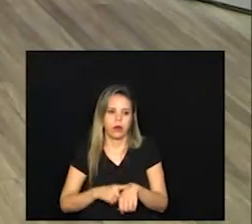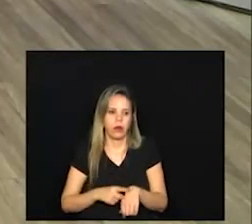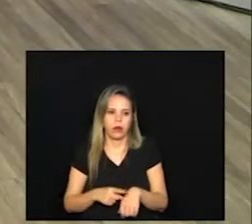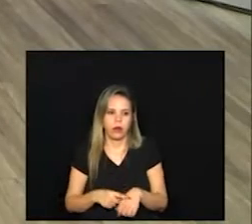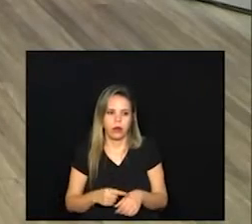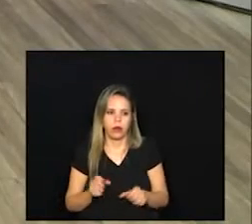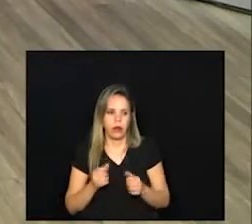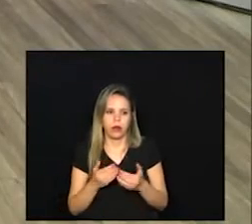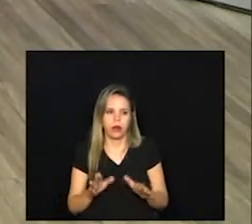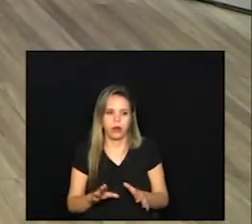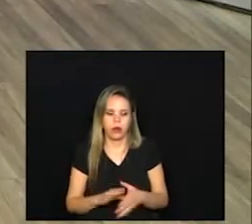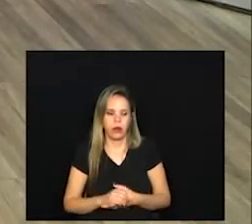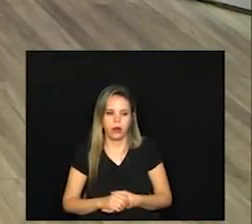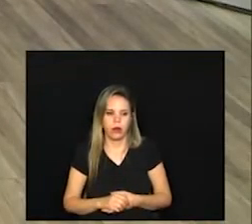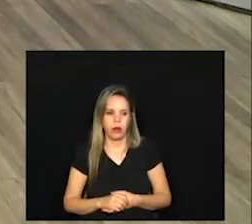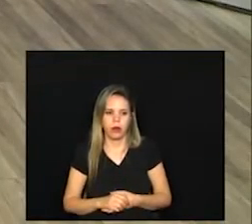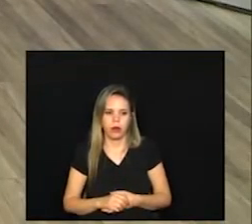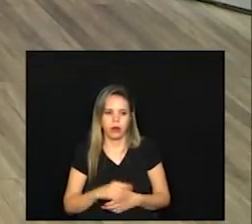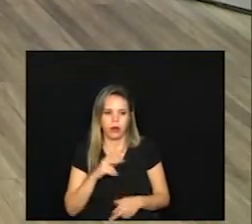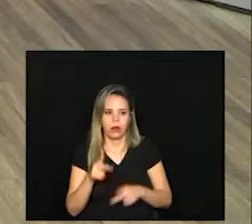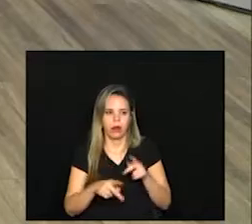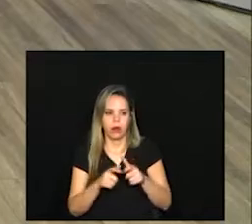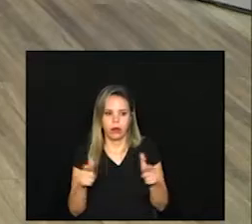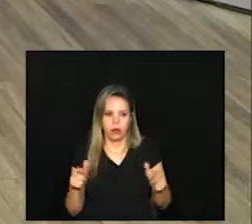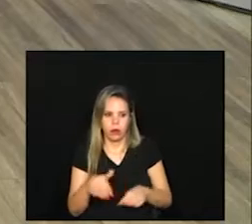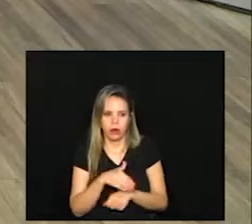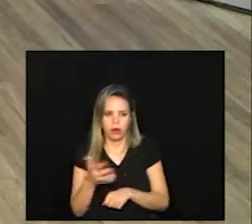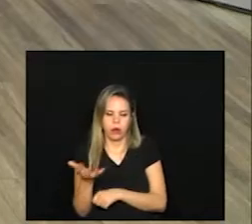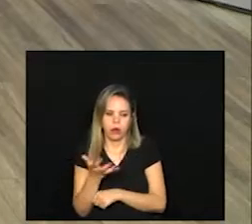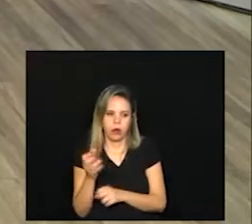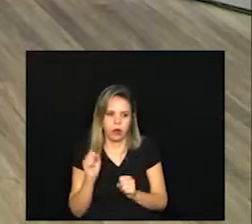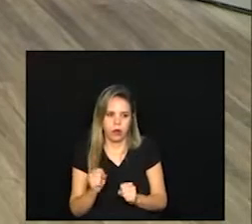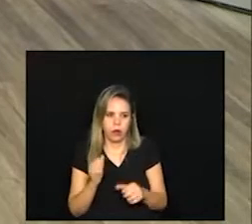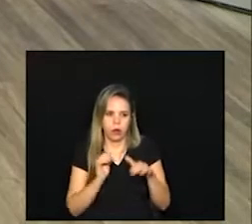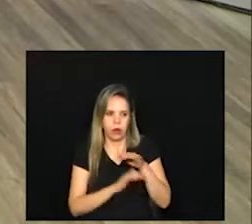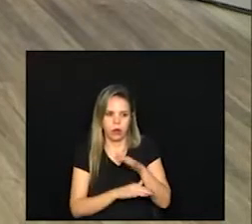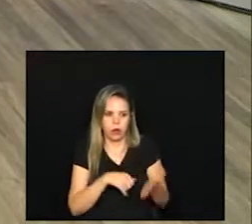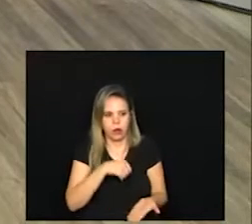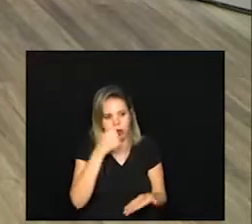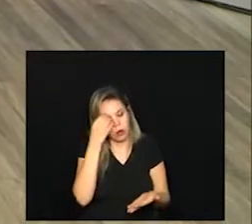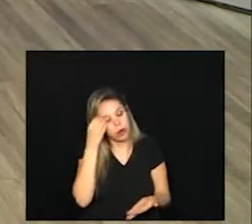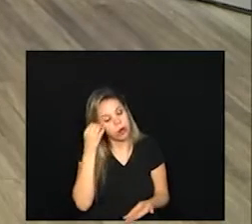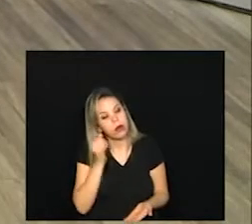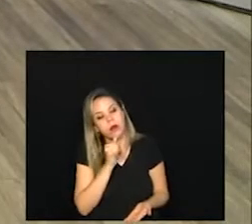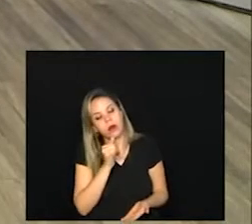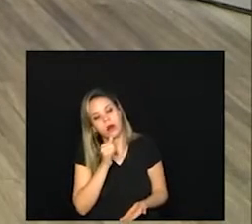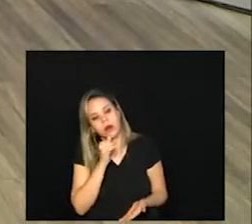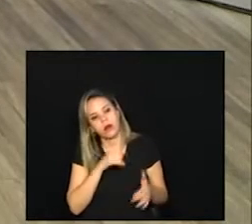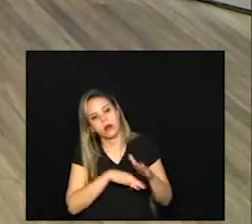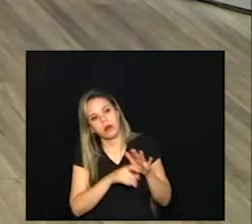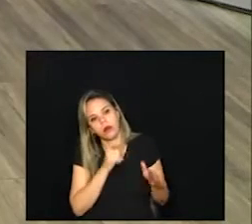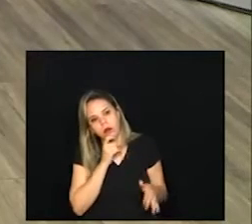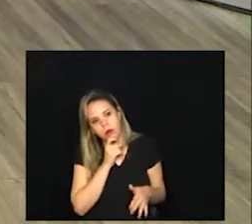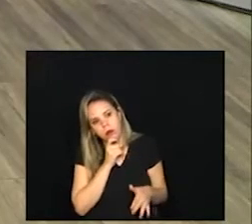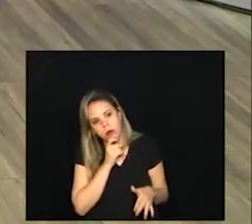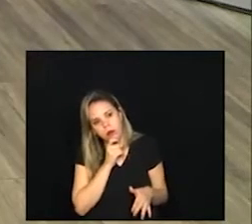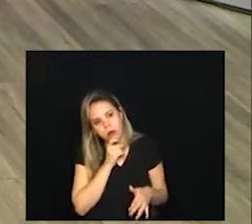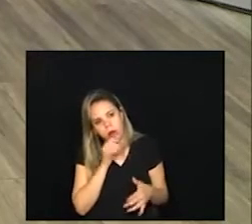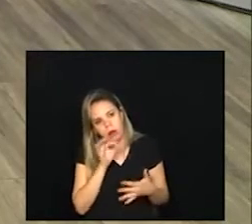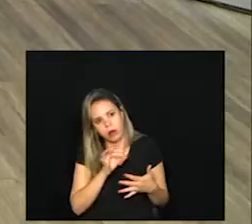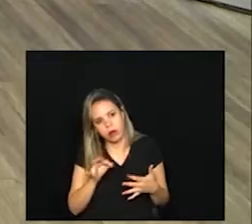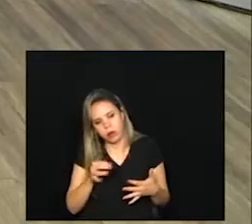eles ficam abertos para essa população e o que eles podem guardar lá, o que, por exemplo, eles guardam, é cobertor, é algum